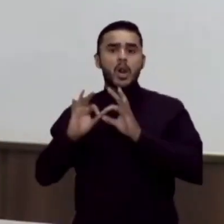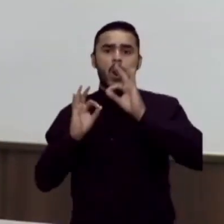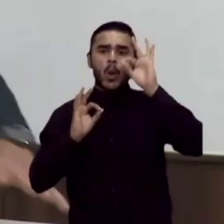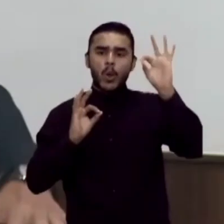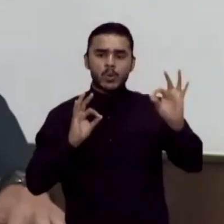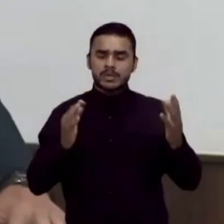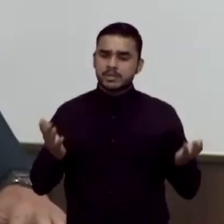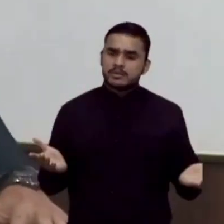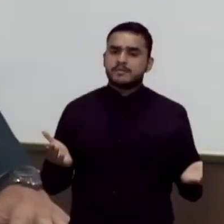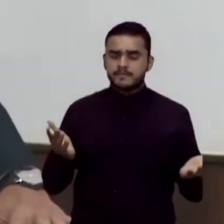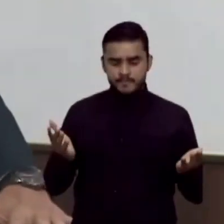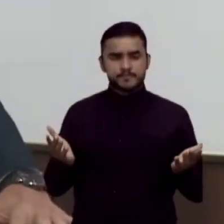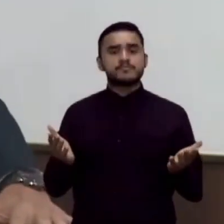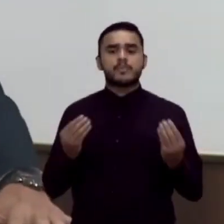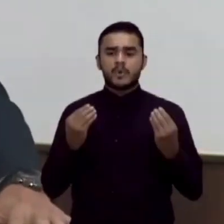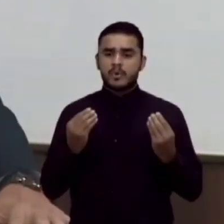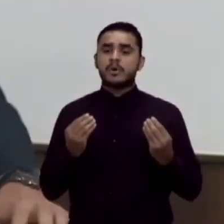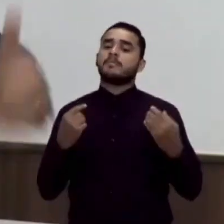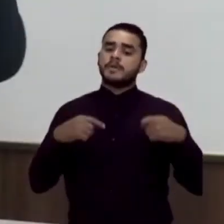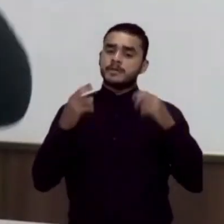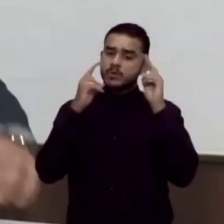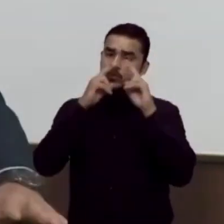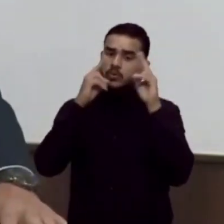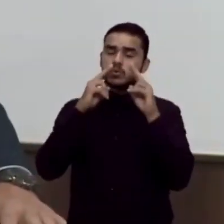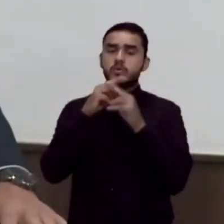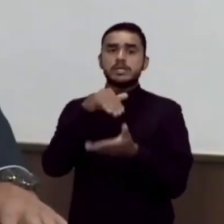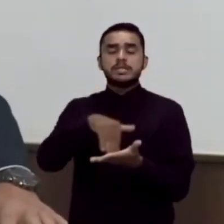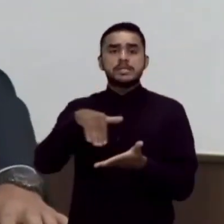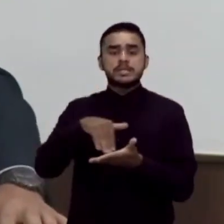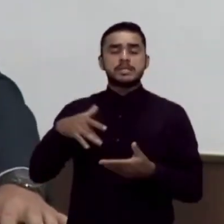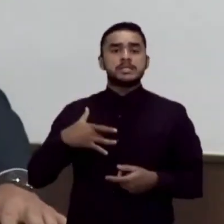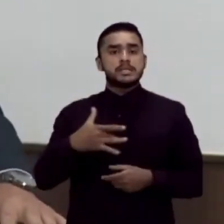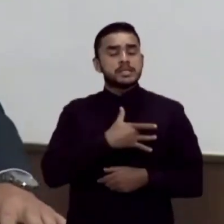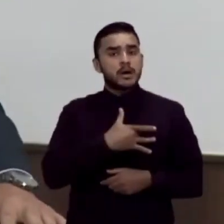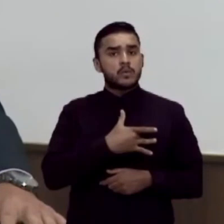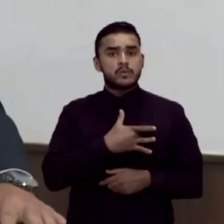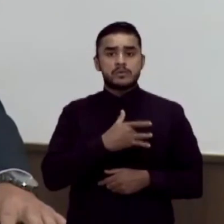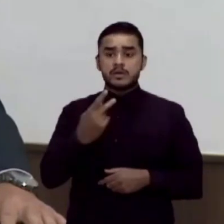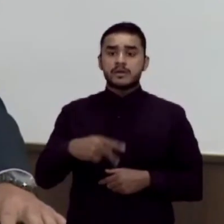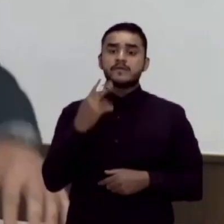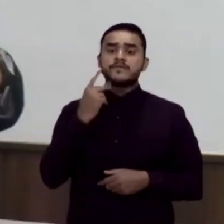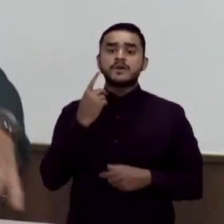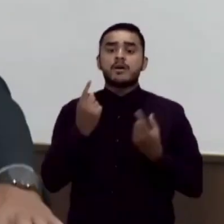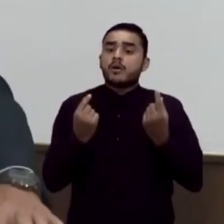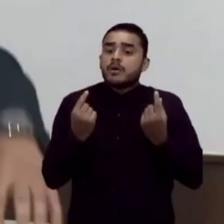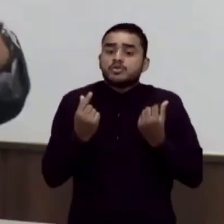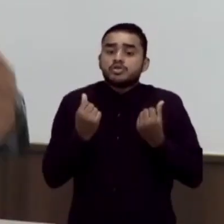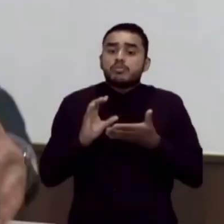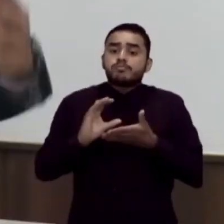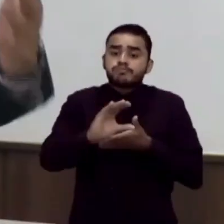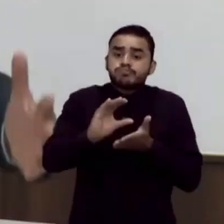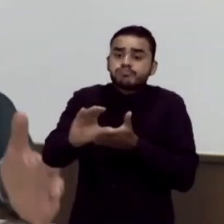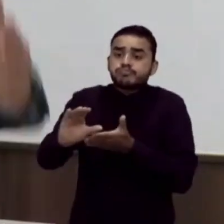pede urgência urgentíssimo da SMS para ontem para pagar as clínicas a gente pede